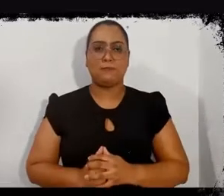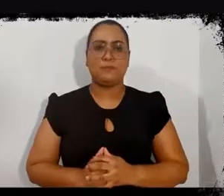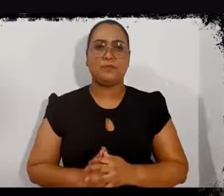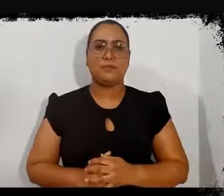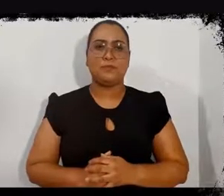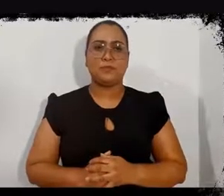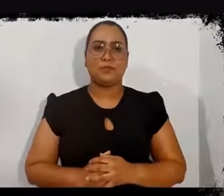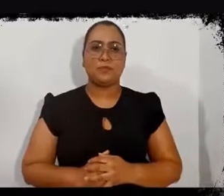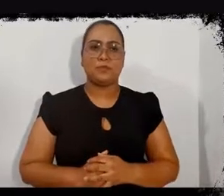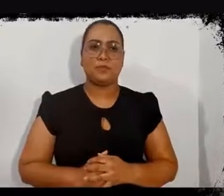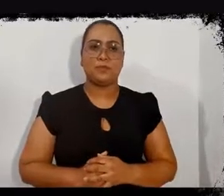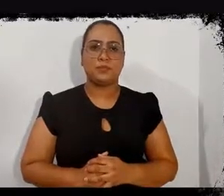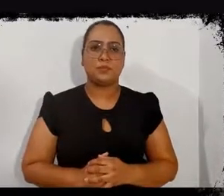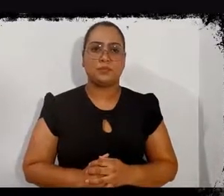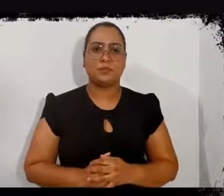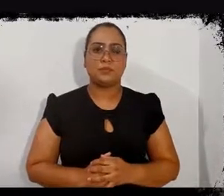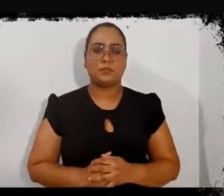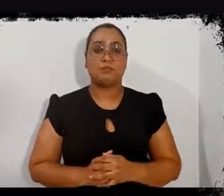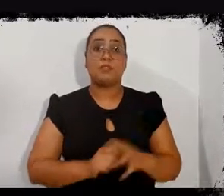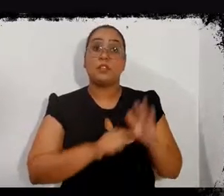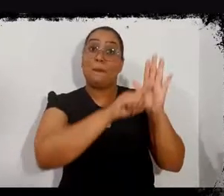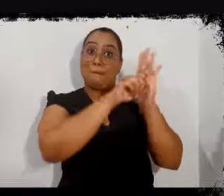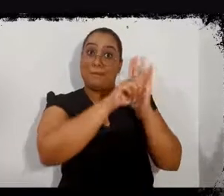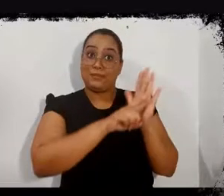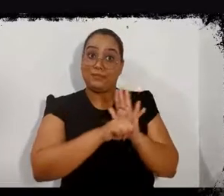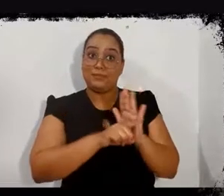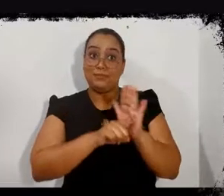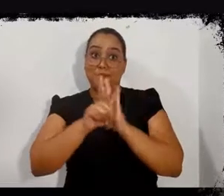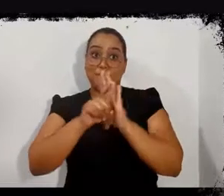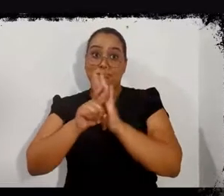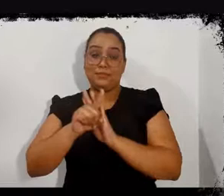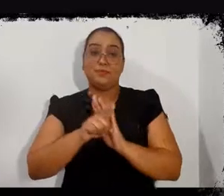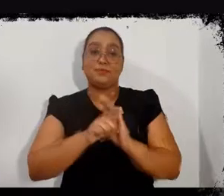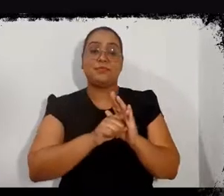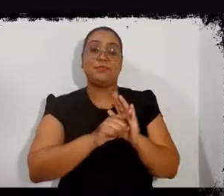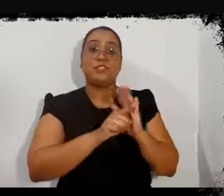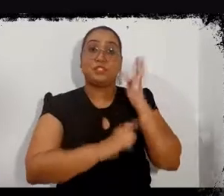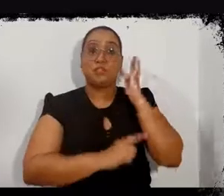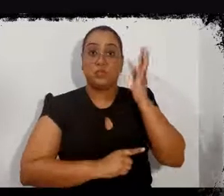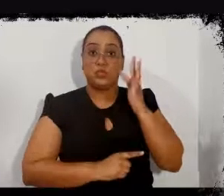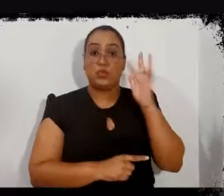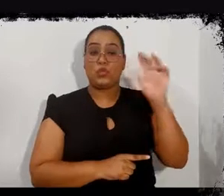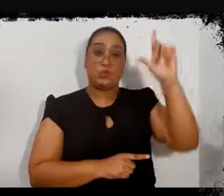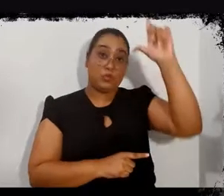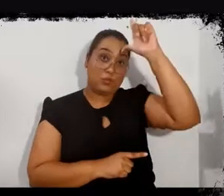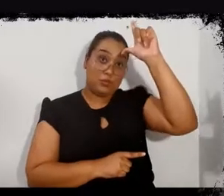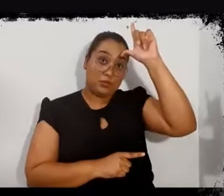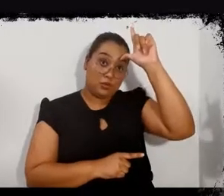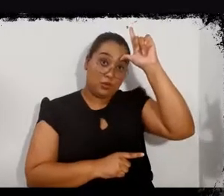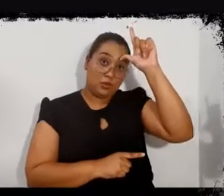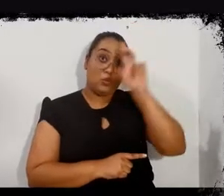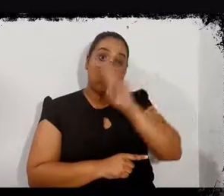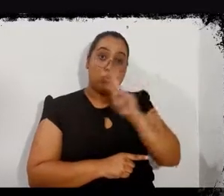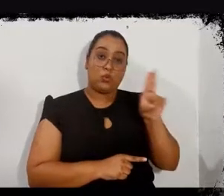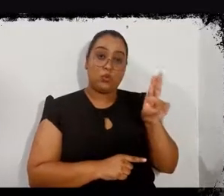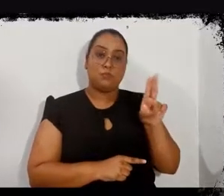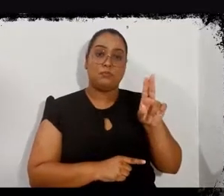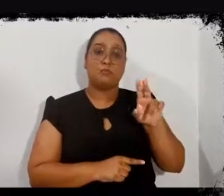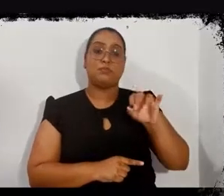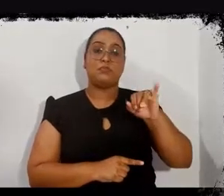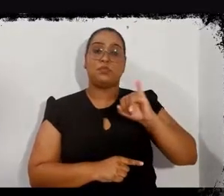Um desses pesquisadores foi o filósofo alemão Johann